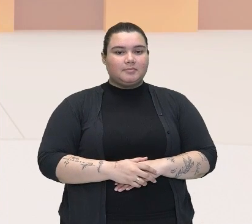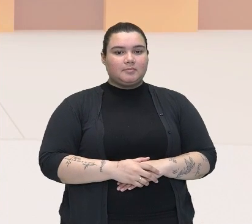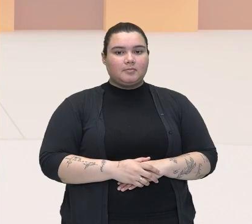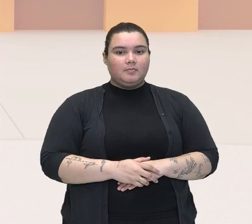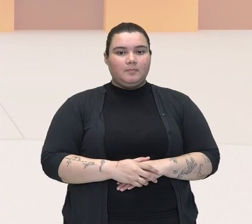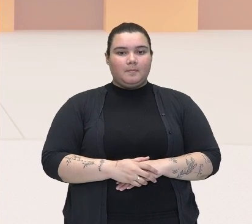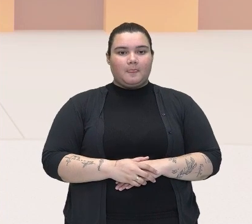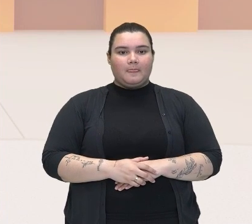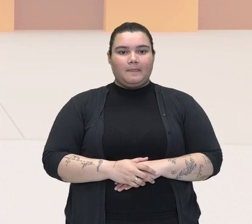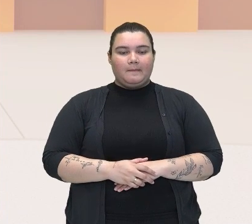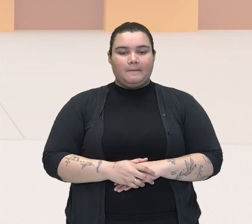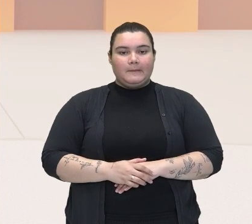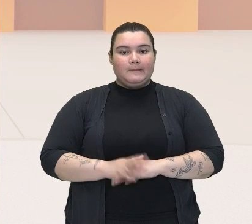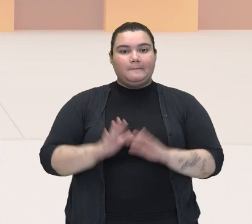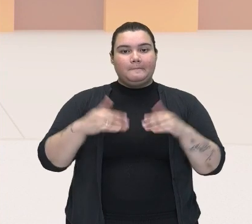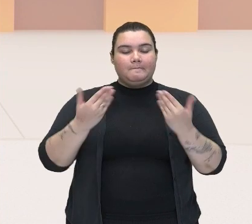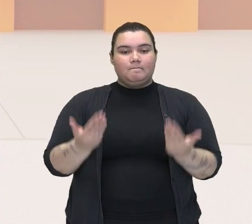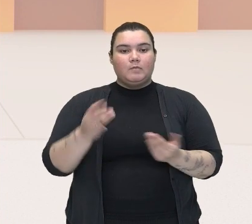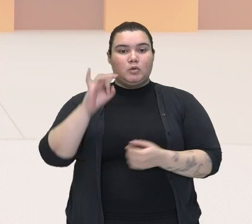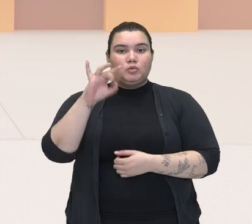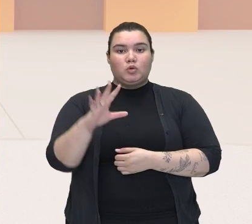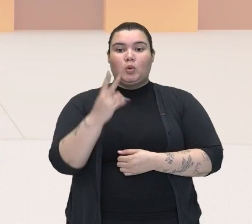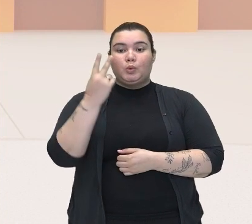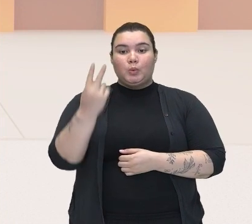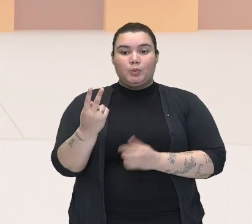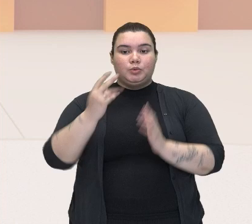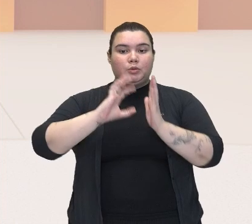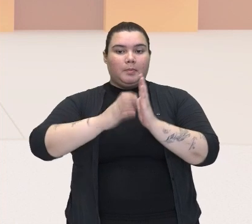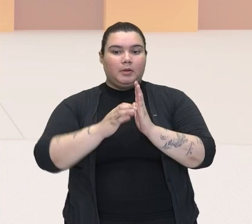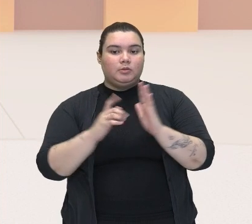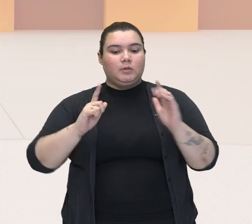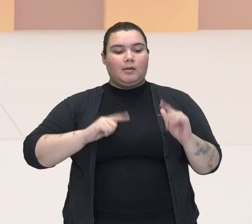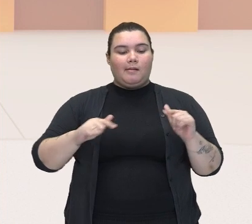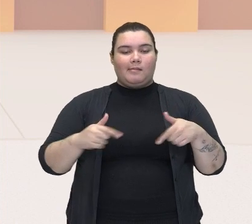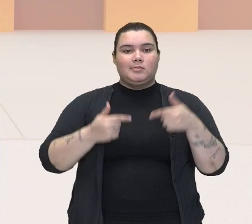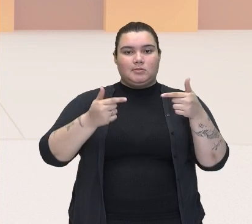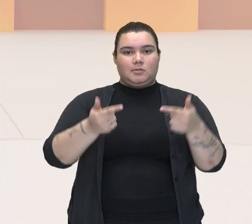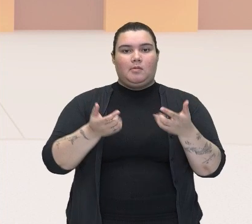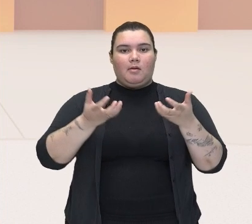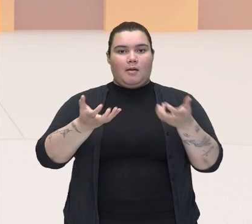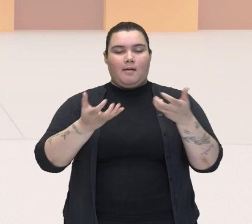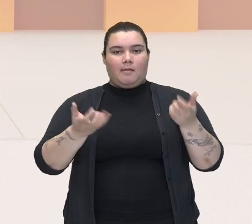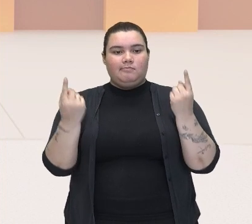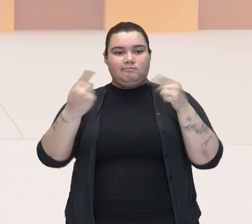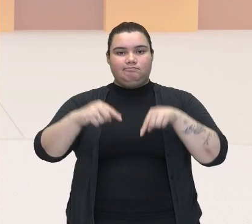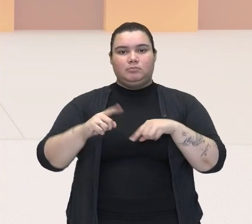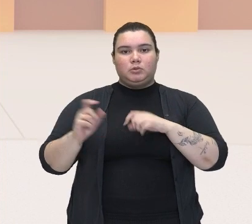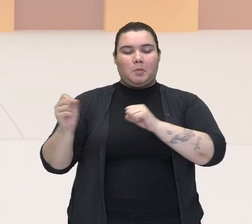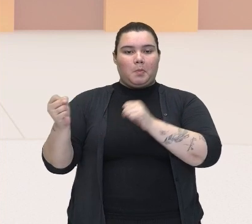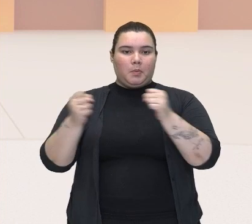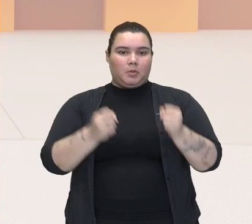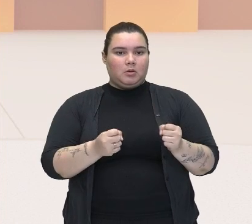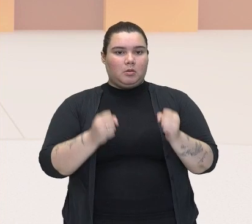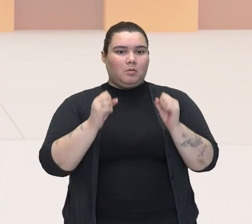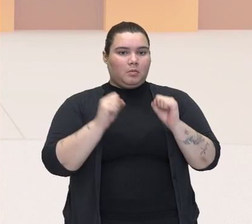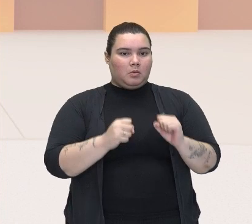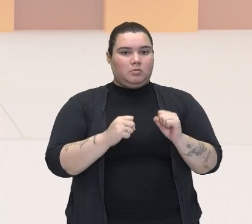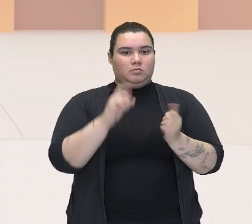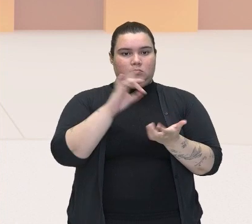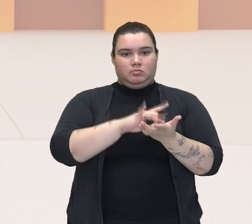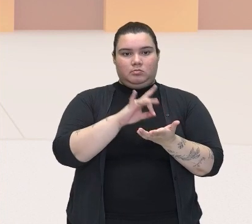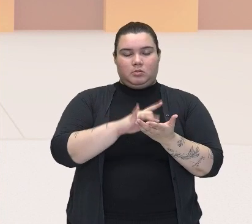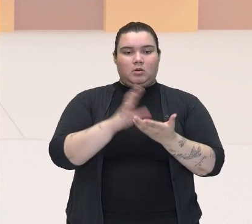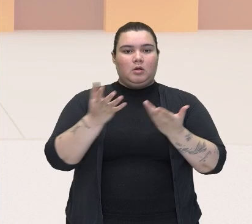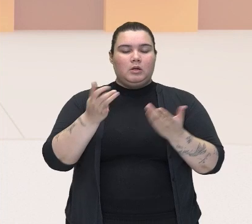Quando apenas dois partidos atuam na disputa pelo poder, pode ser real, como no caso dos